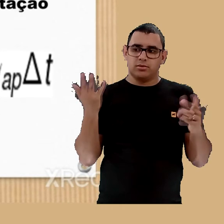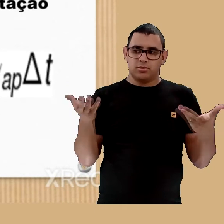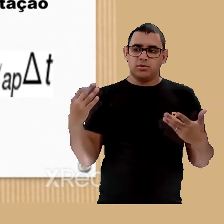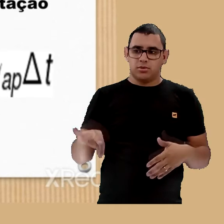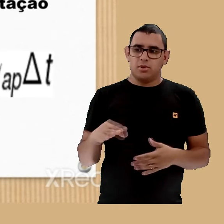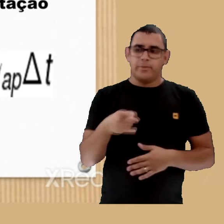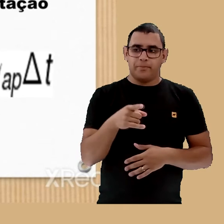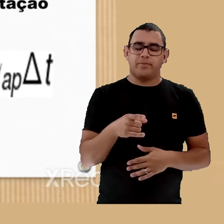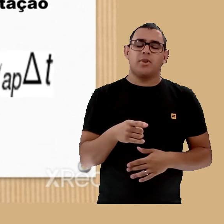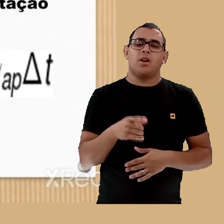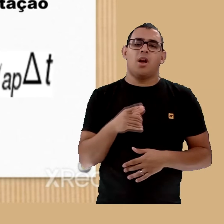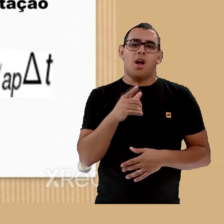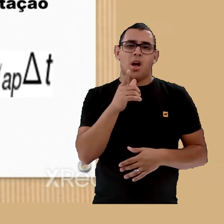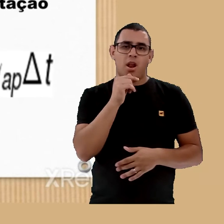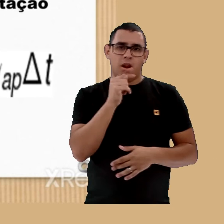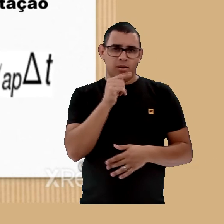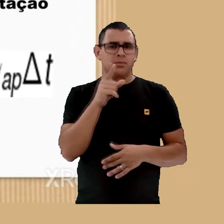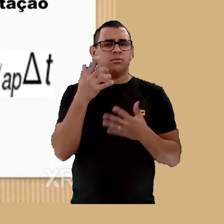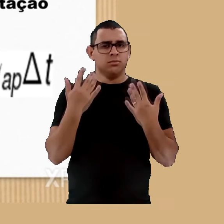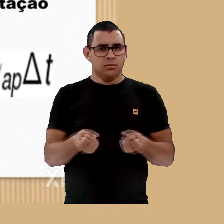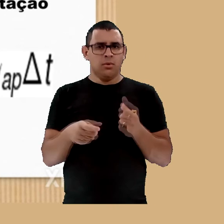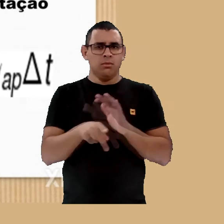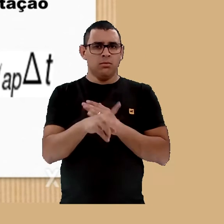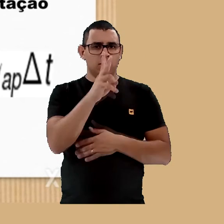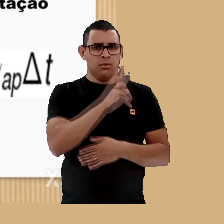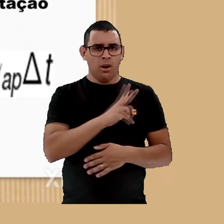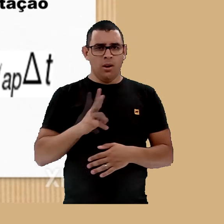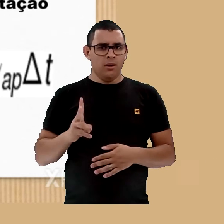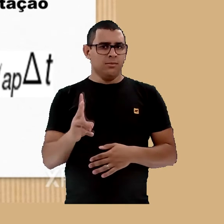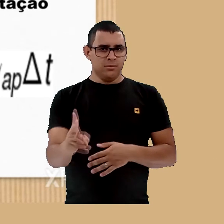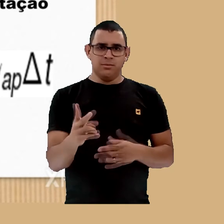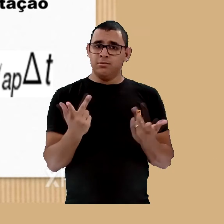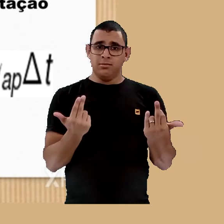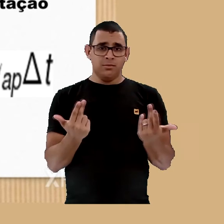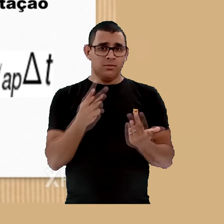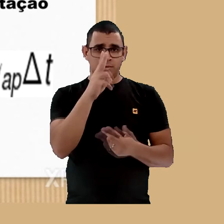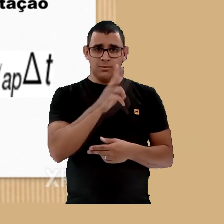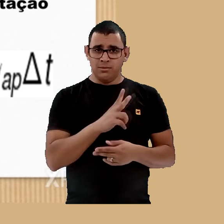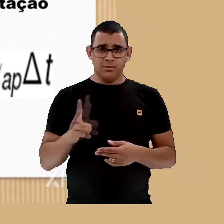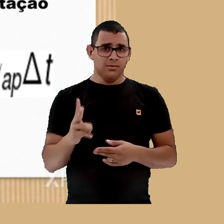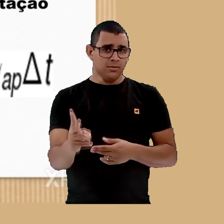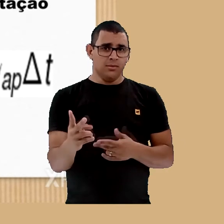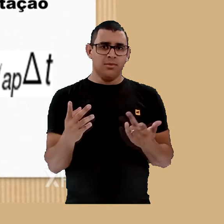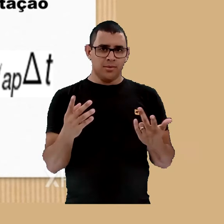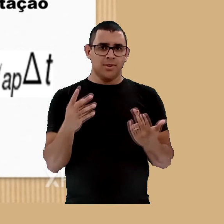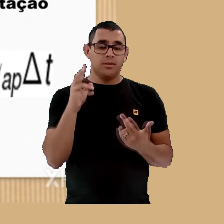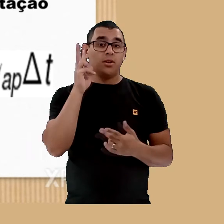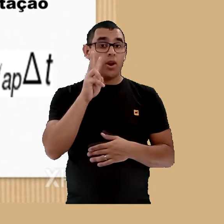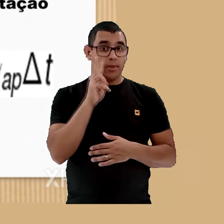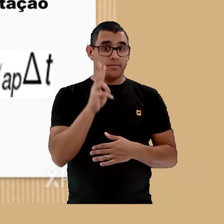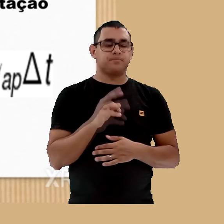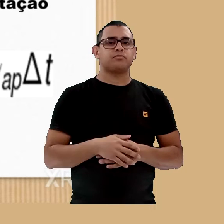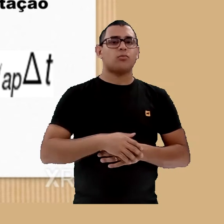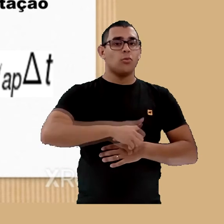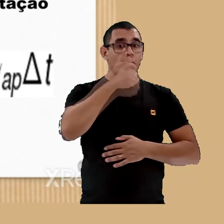Os líquidos, eles admitem a dilatação volumétrica e, portanto, obedecem à mesma expressão da dilatação volumétrica dos sólidos. Então, eu